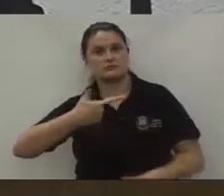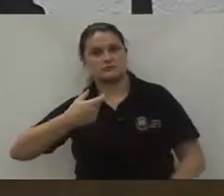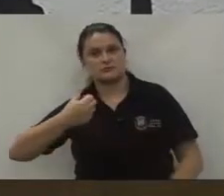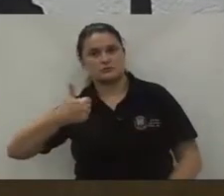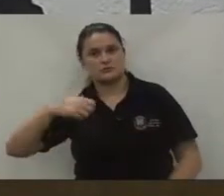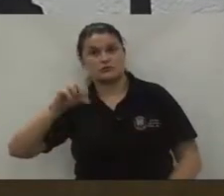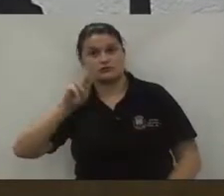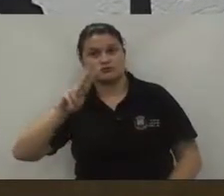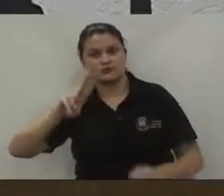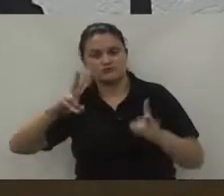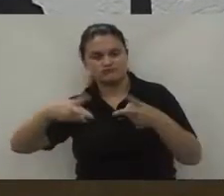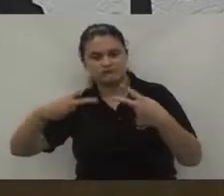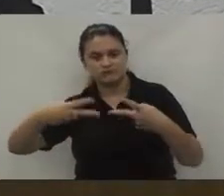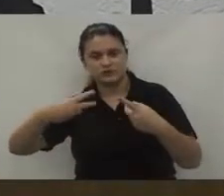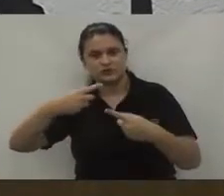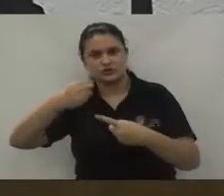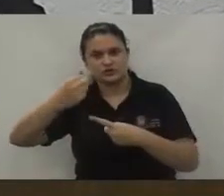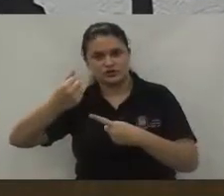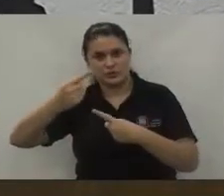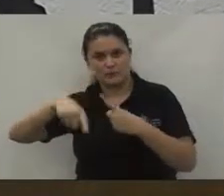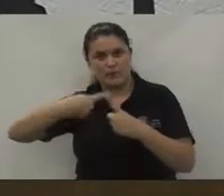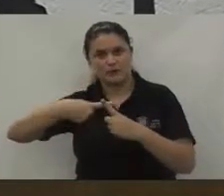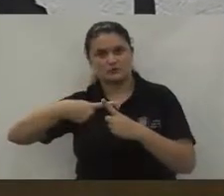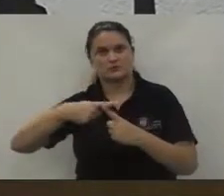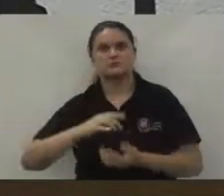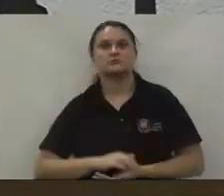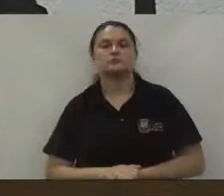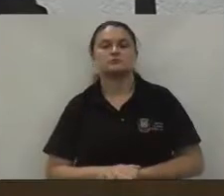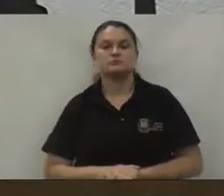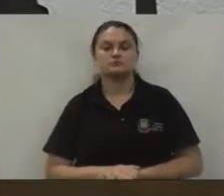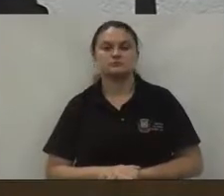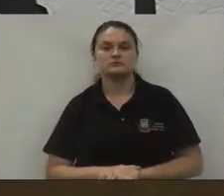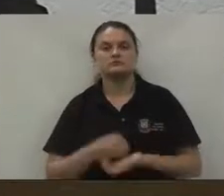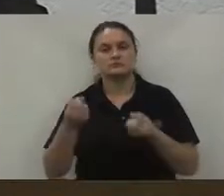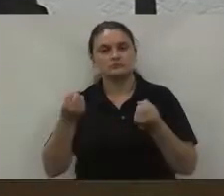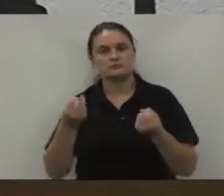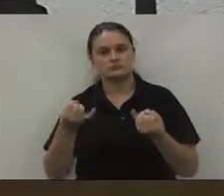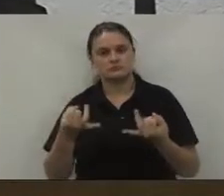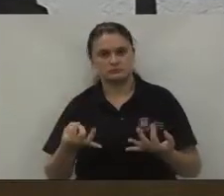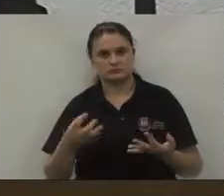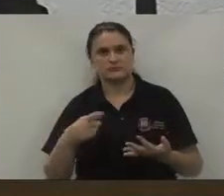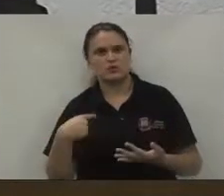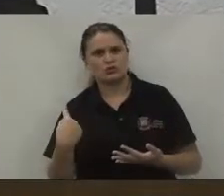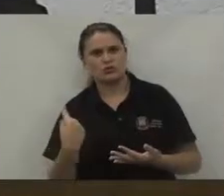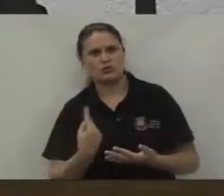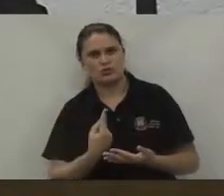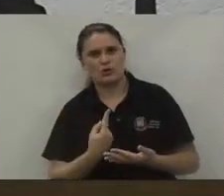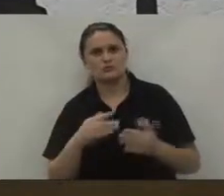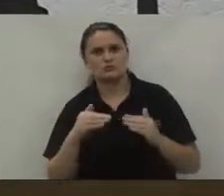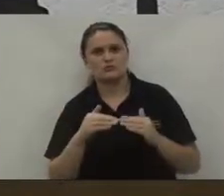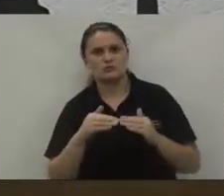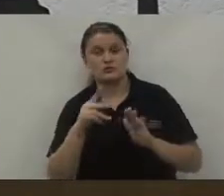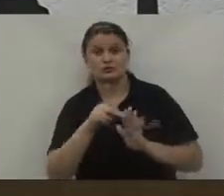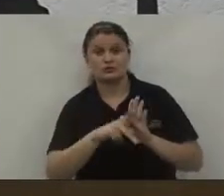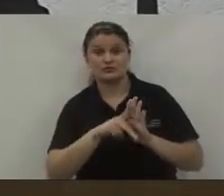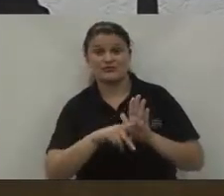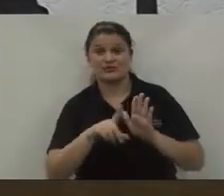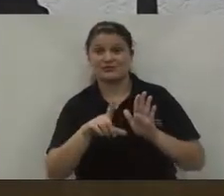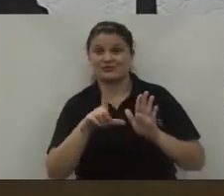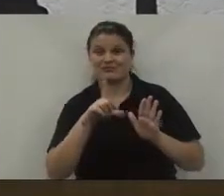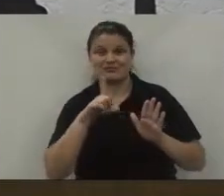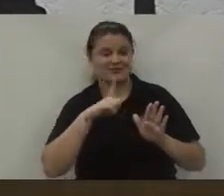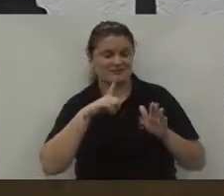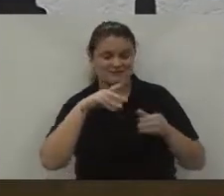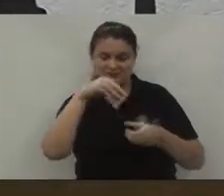com recursos provenientes de superávit financeiro. Fundamentação. O projeto de lei é legal